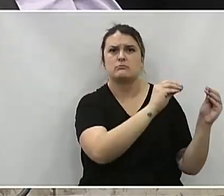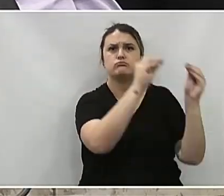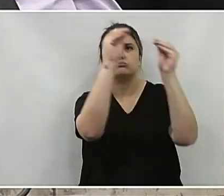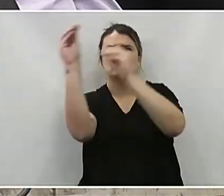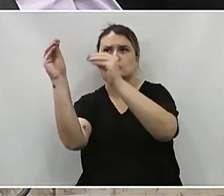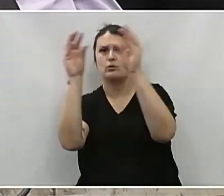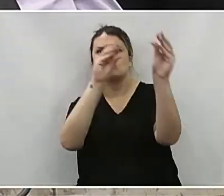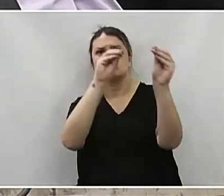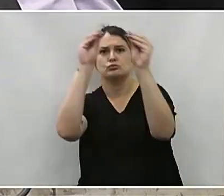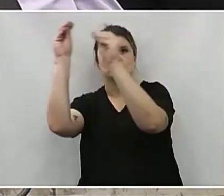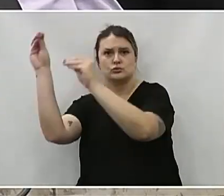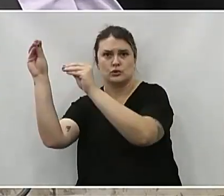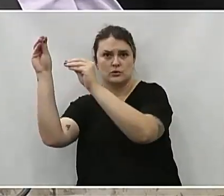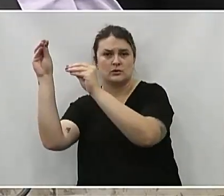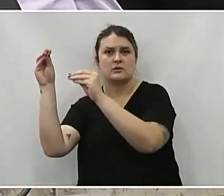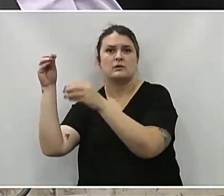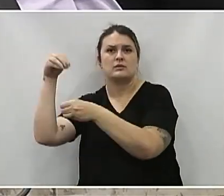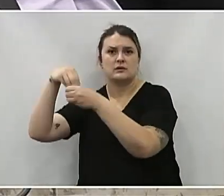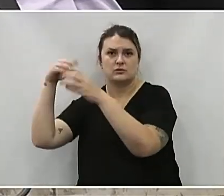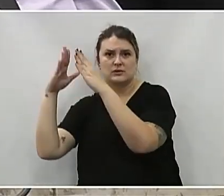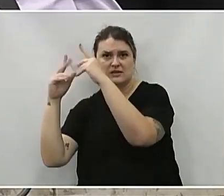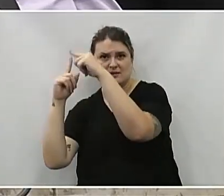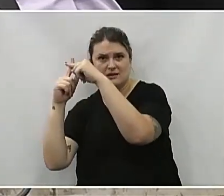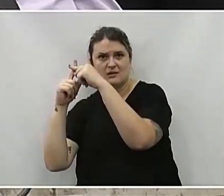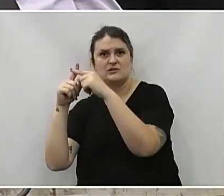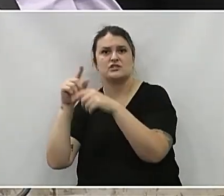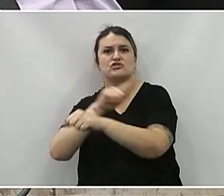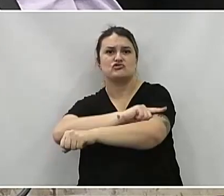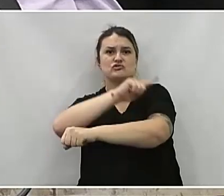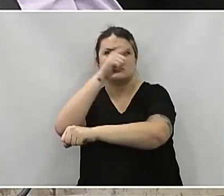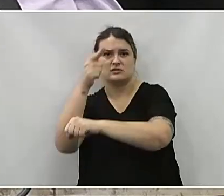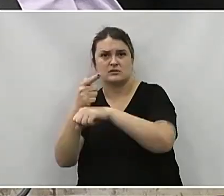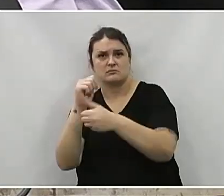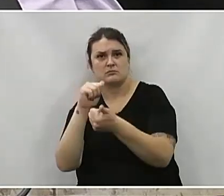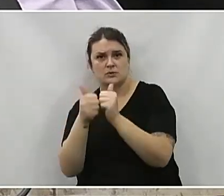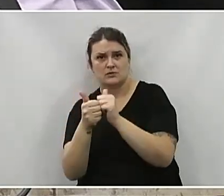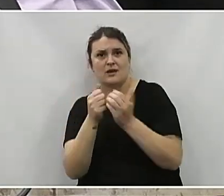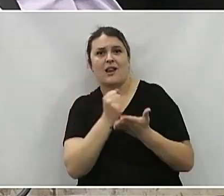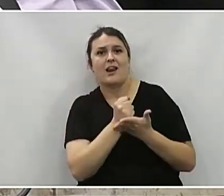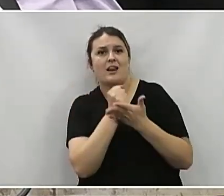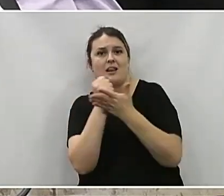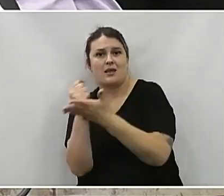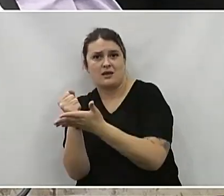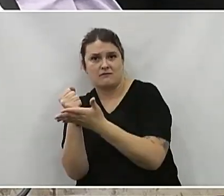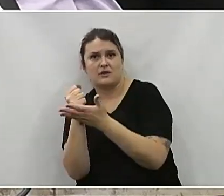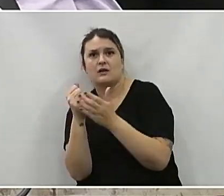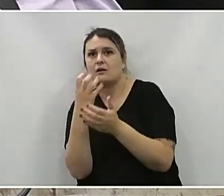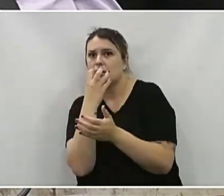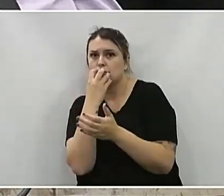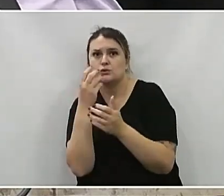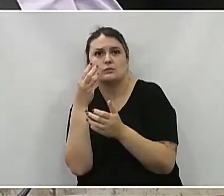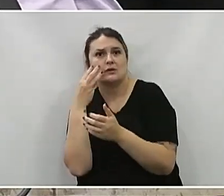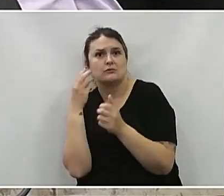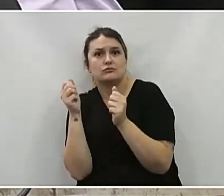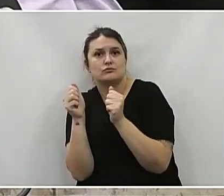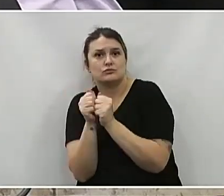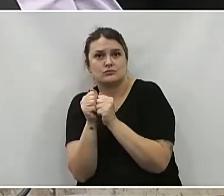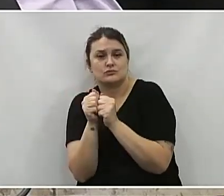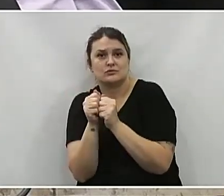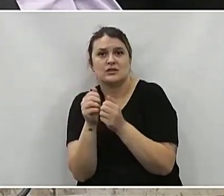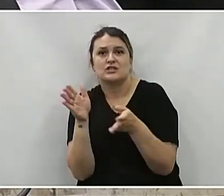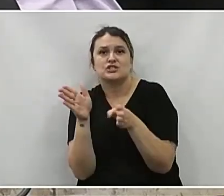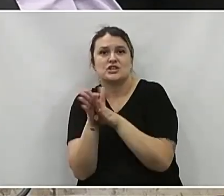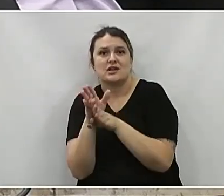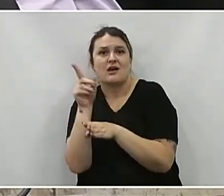realocadas estão indo para pavilhões de igreja para os ginásios elas estão levando seus animais até lá e quando chegam os